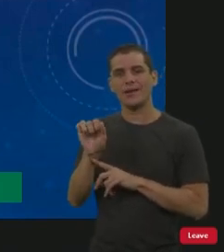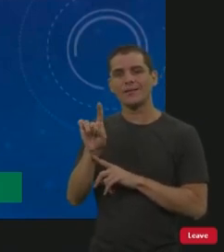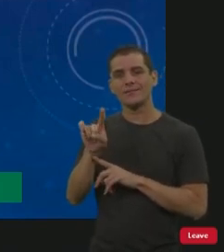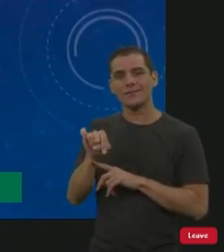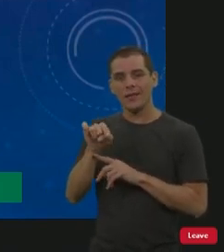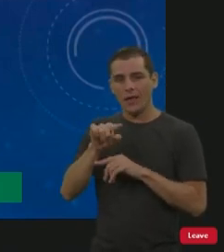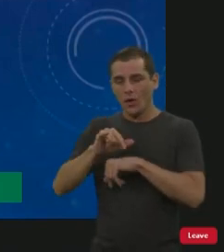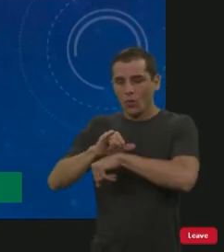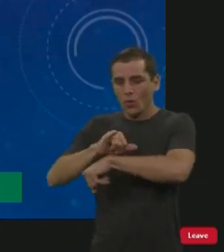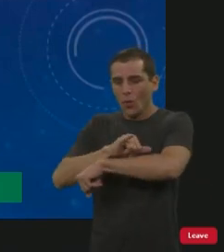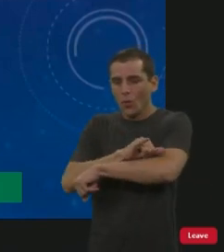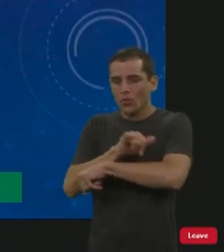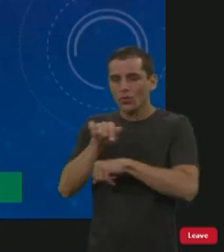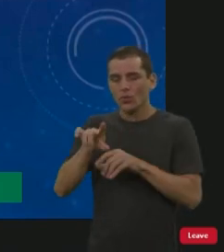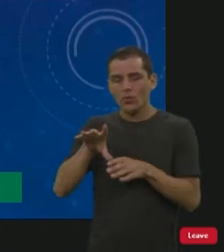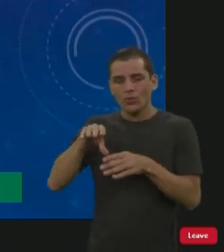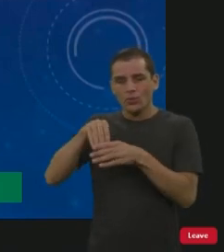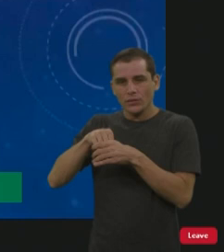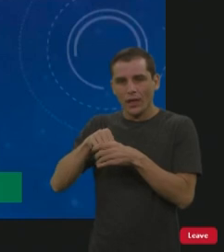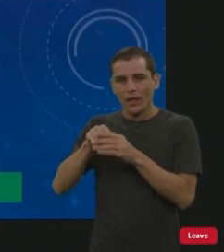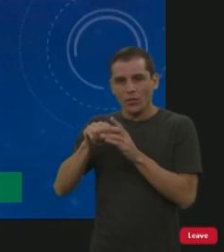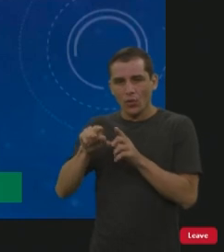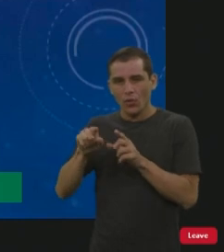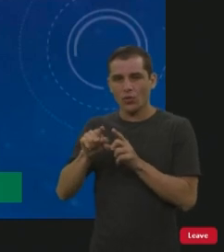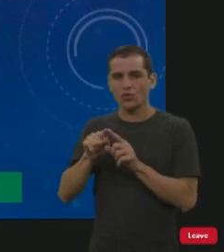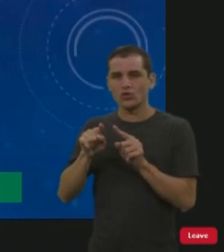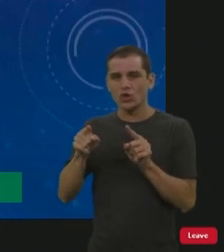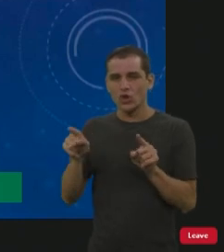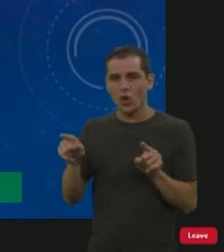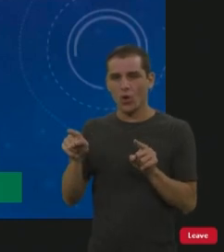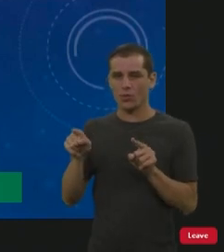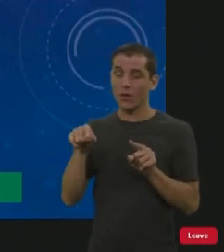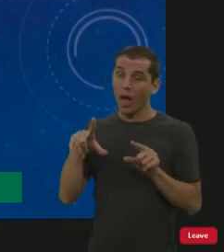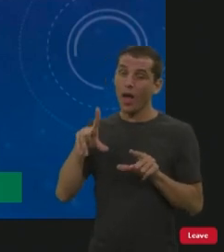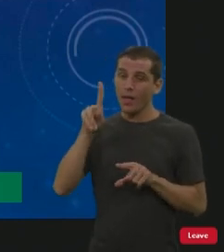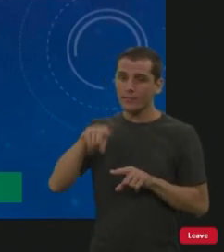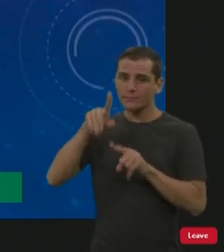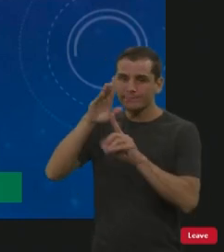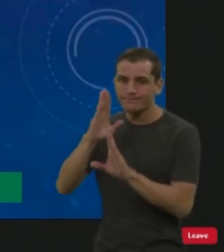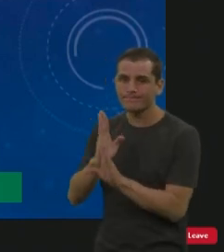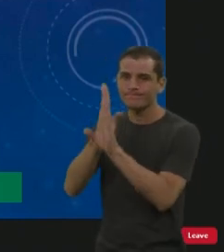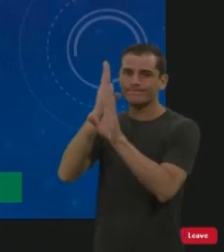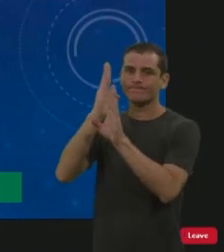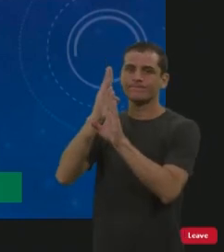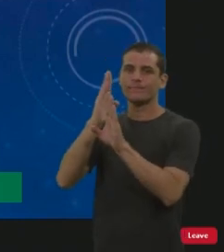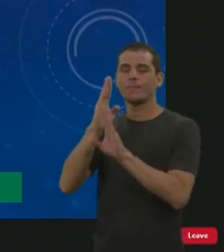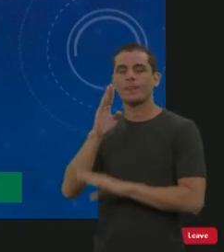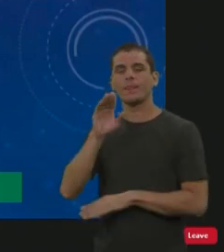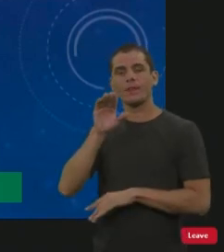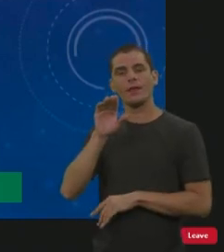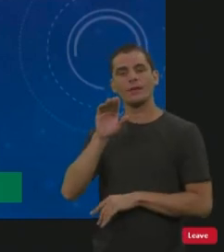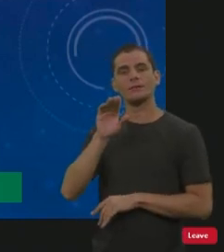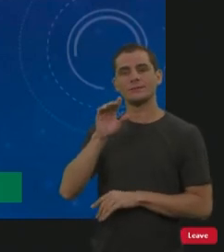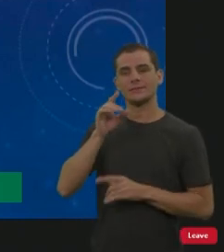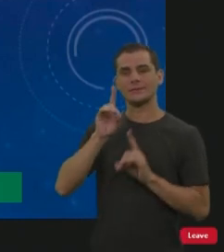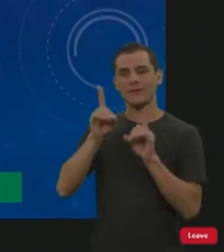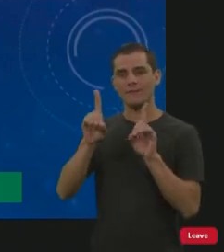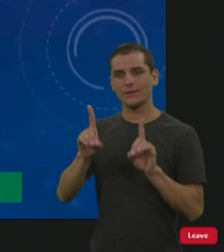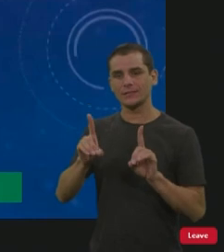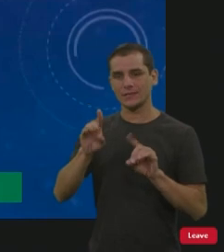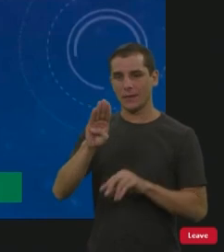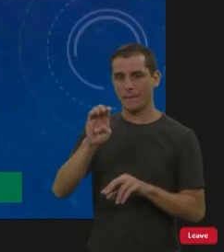fechou o diagnóstico de LCHAD, né? Deficiência de beta-oxidação de cadeia longa.